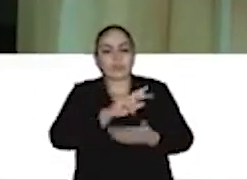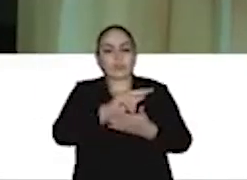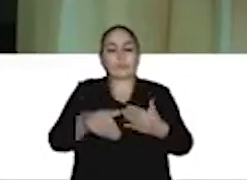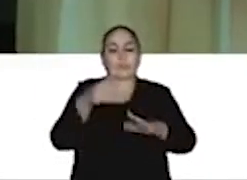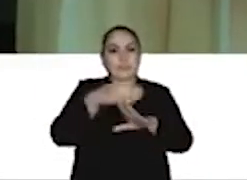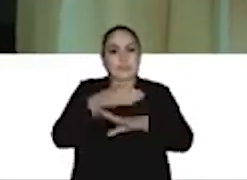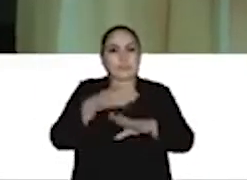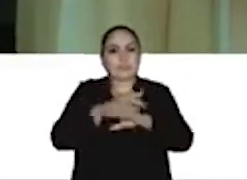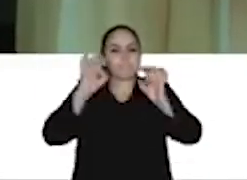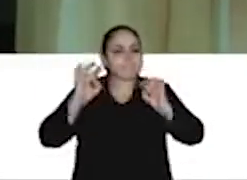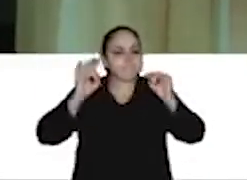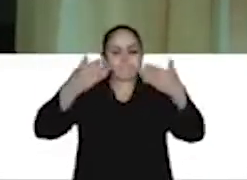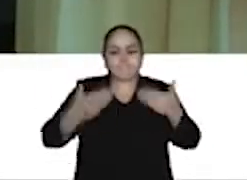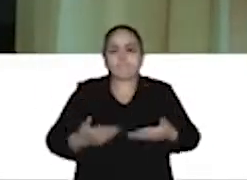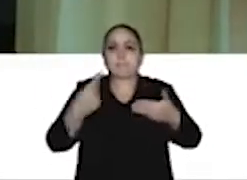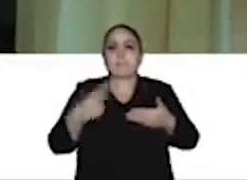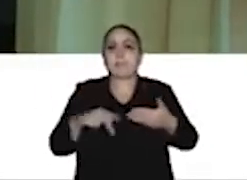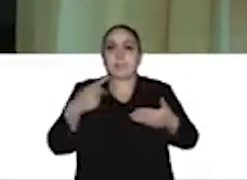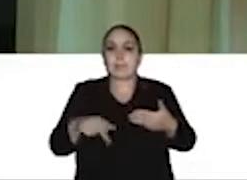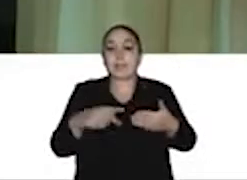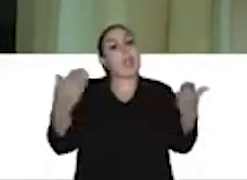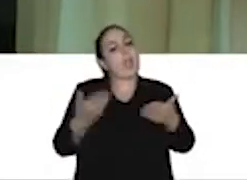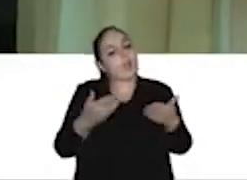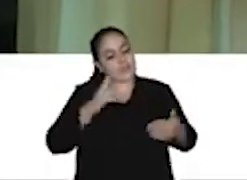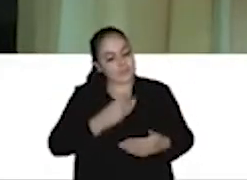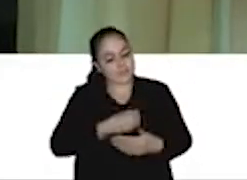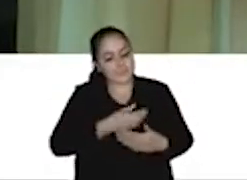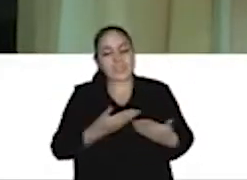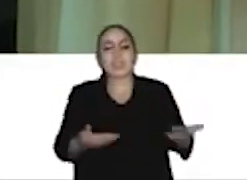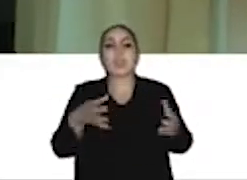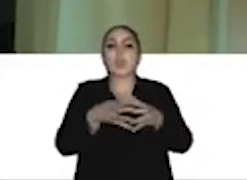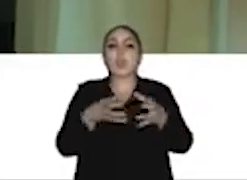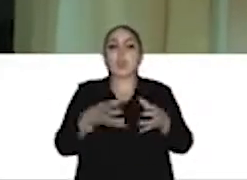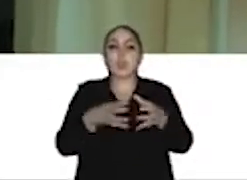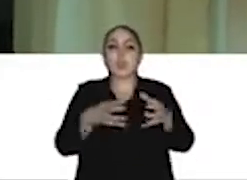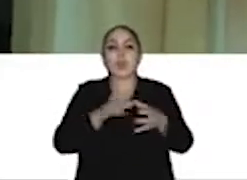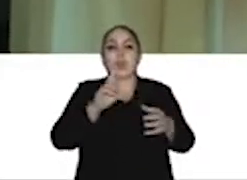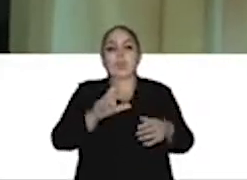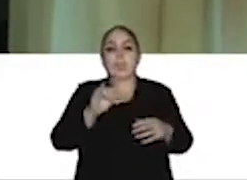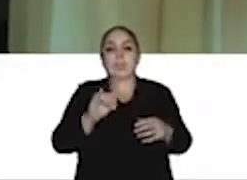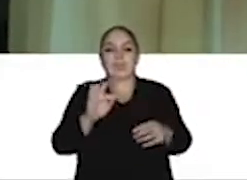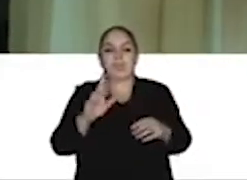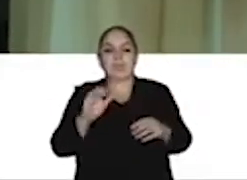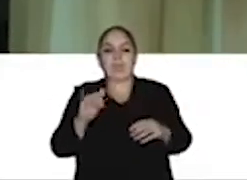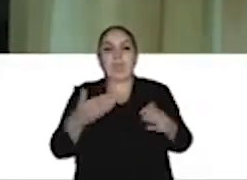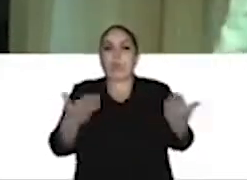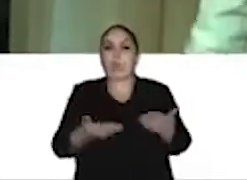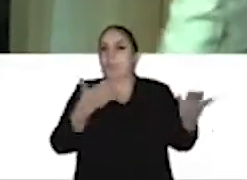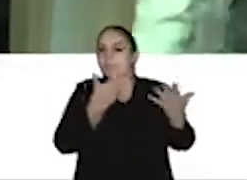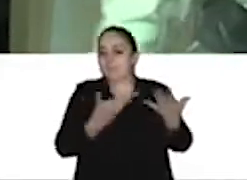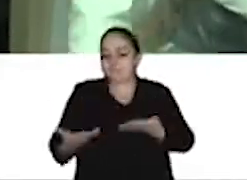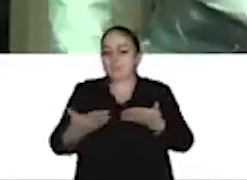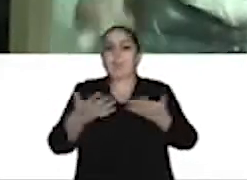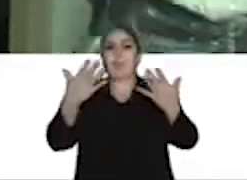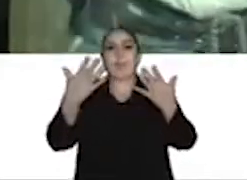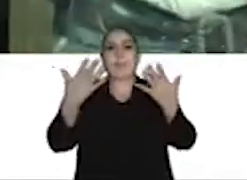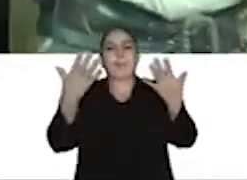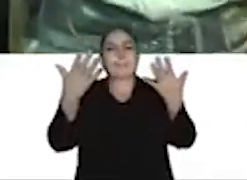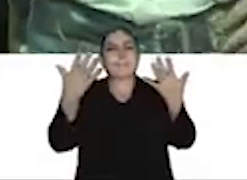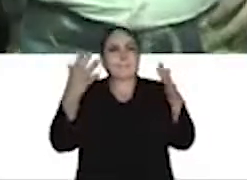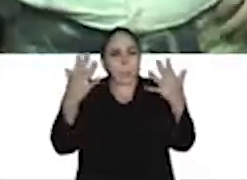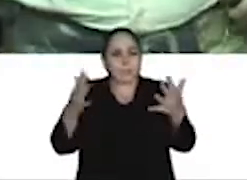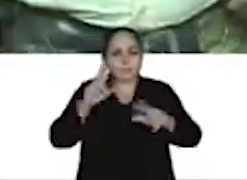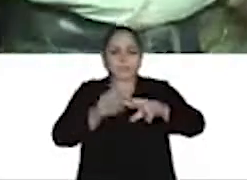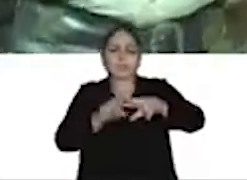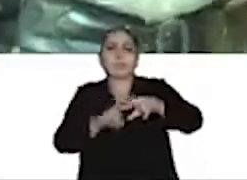participações especialíssimas nesses canais e agora ele está aqui no Grupo Ritornelo. Quero que vocês recebam com muitas palmas, gritos,